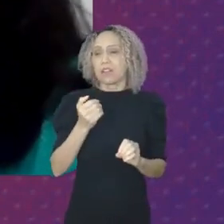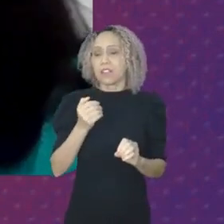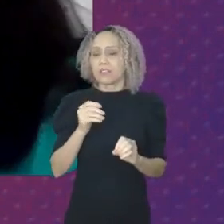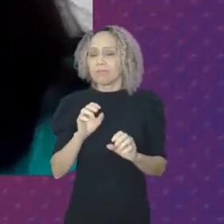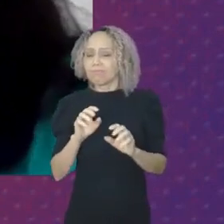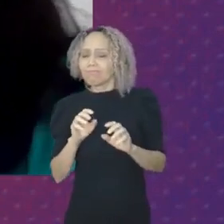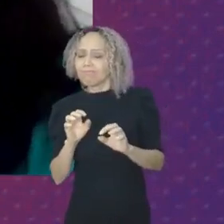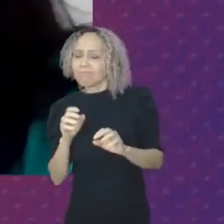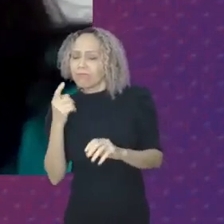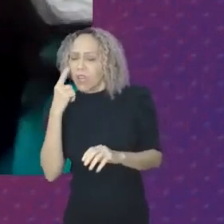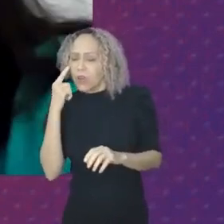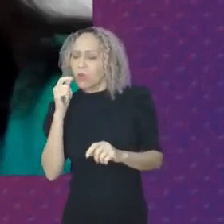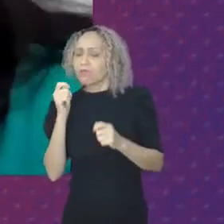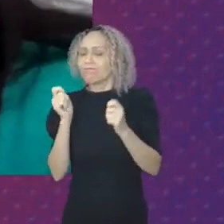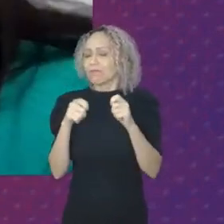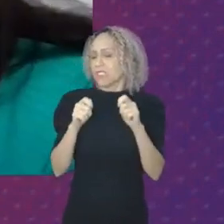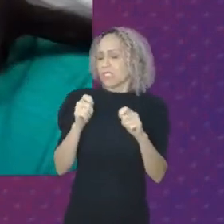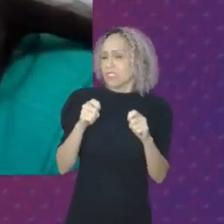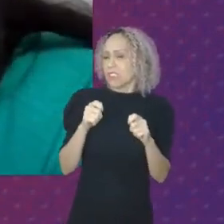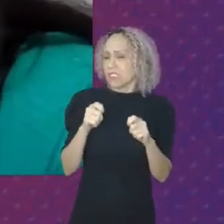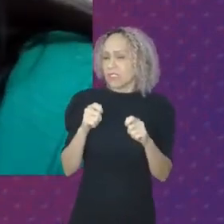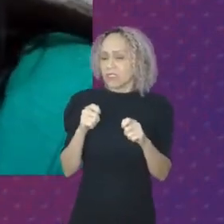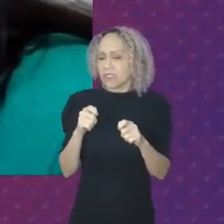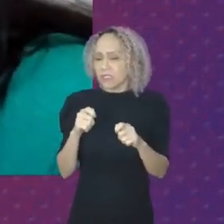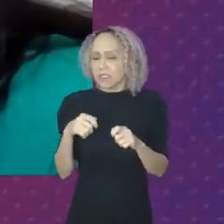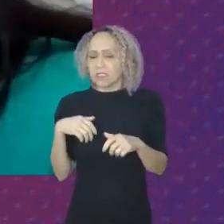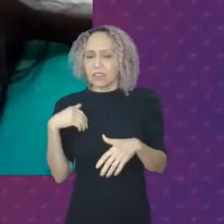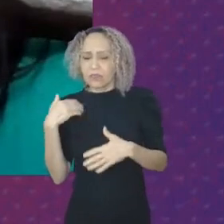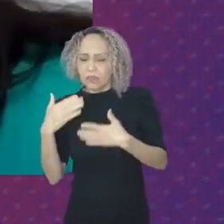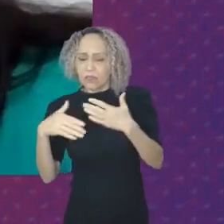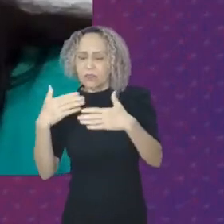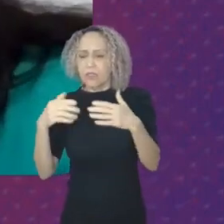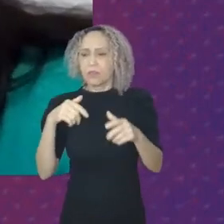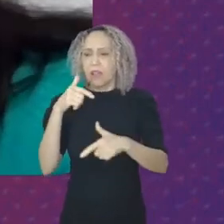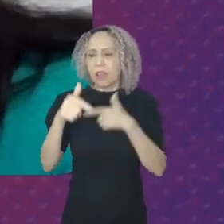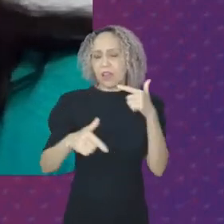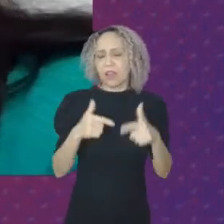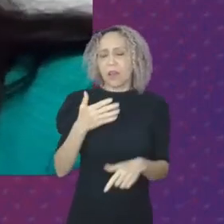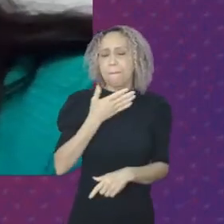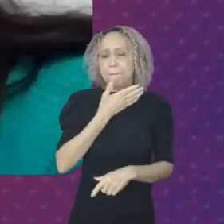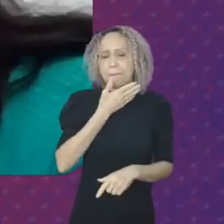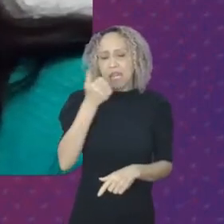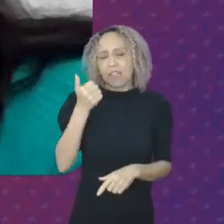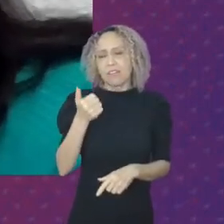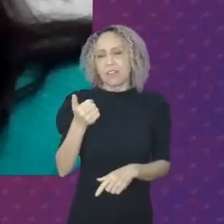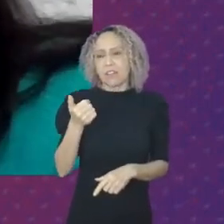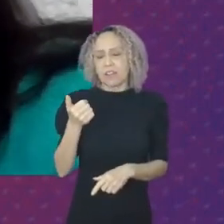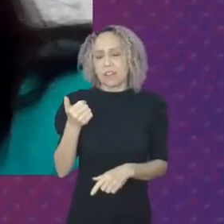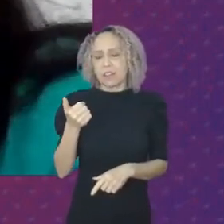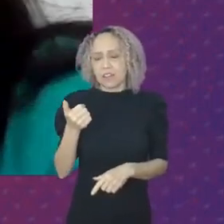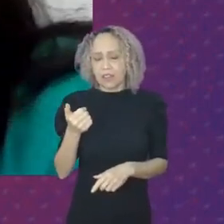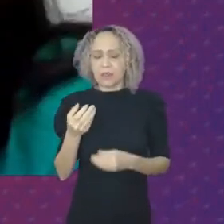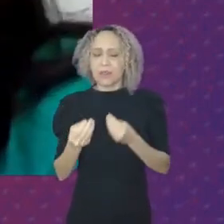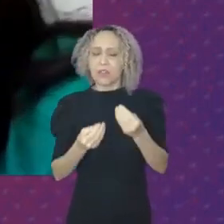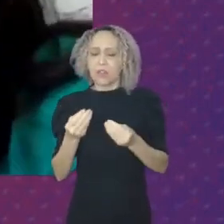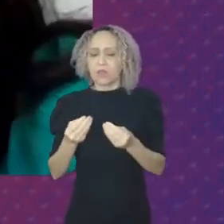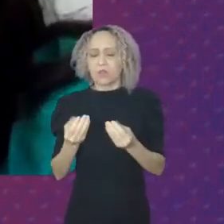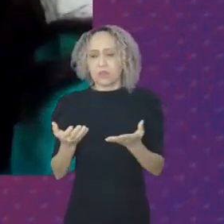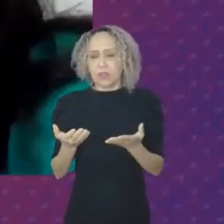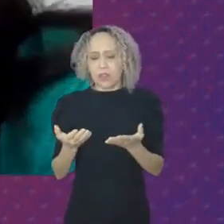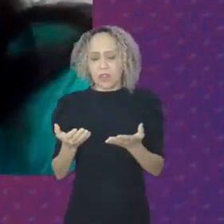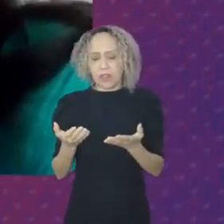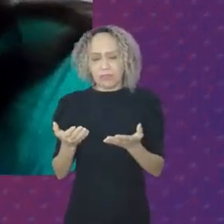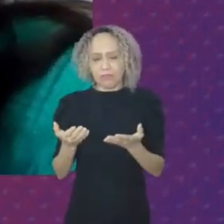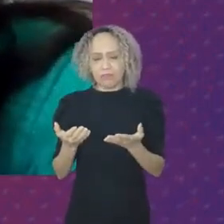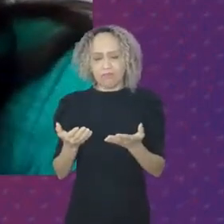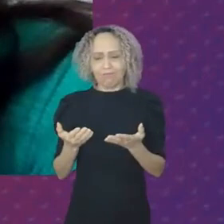vendo as necessidades que vão chegando, e a gente vai sempre trabalhando de forma a melhorar os canais.